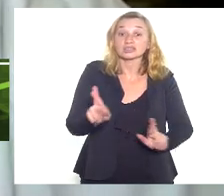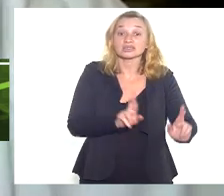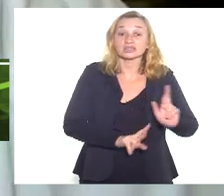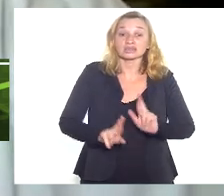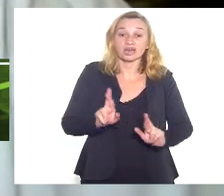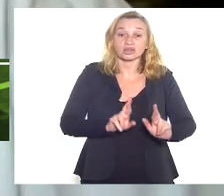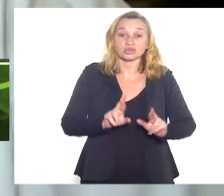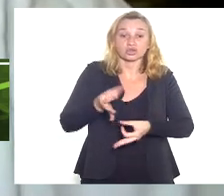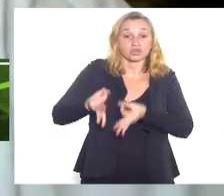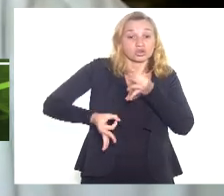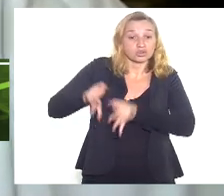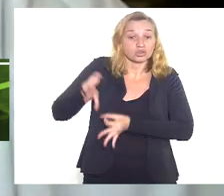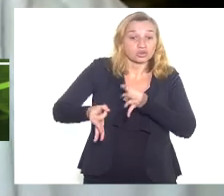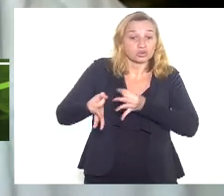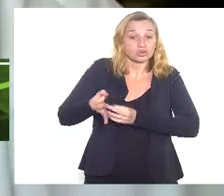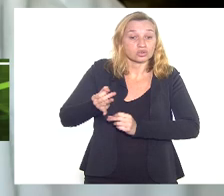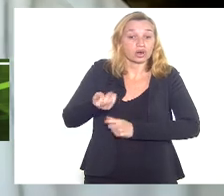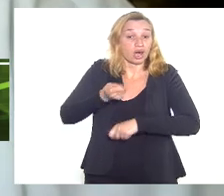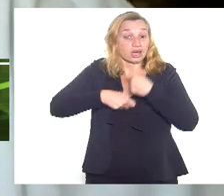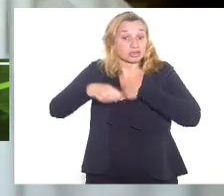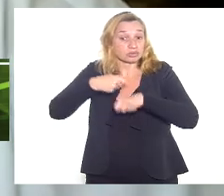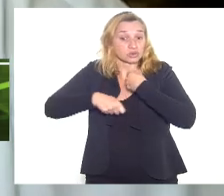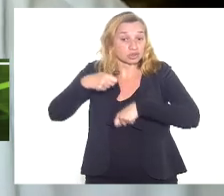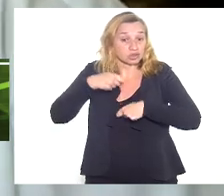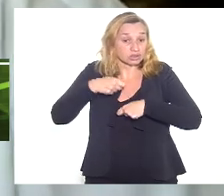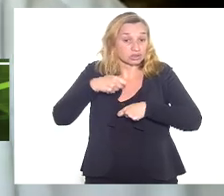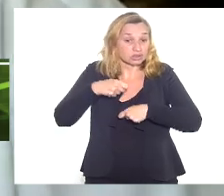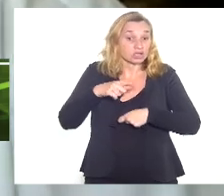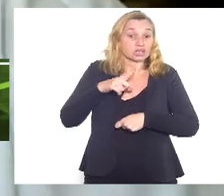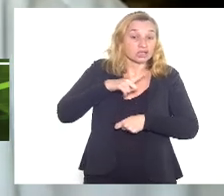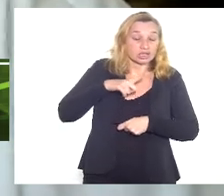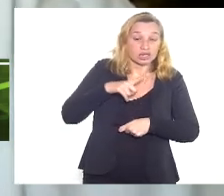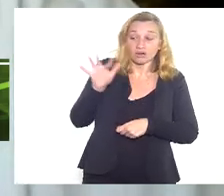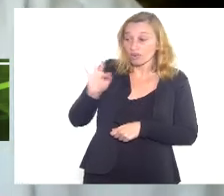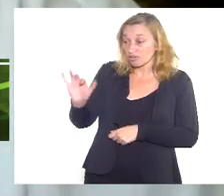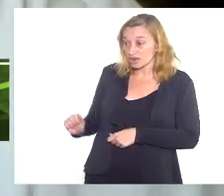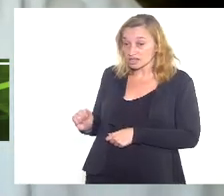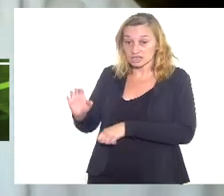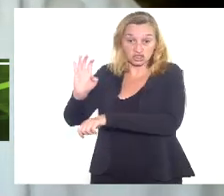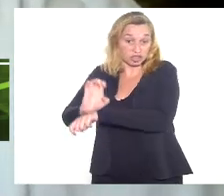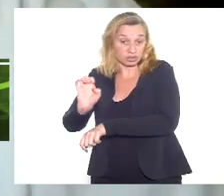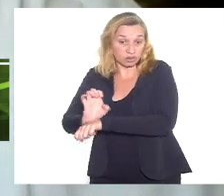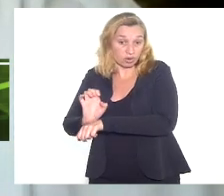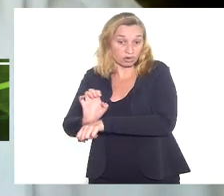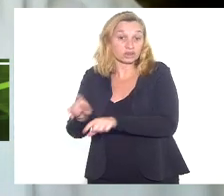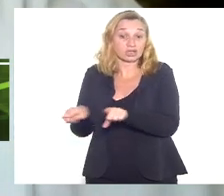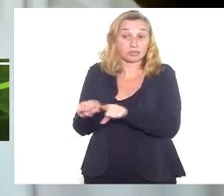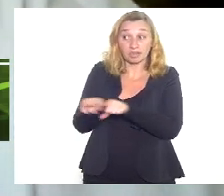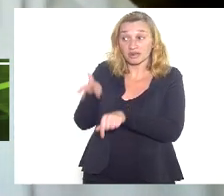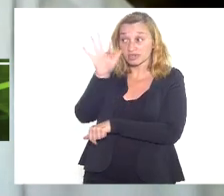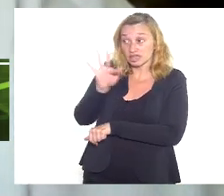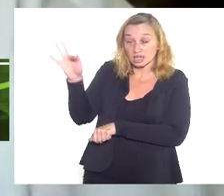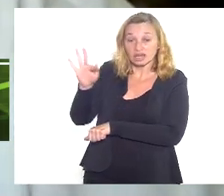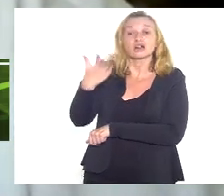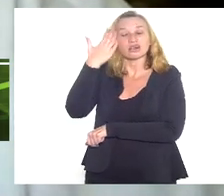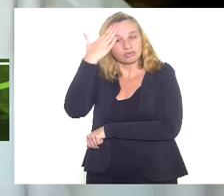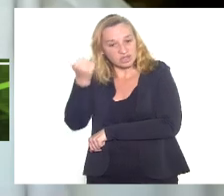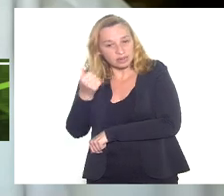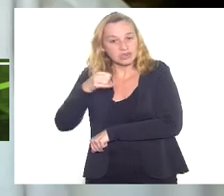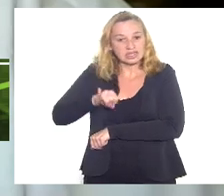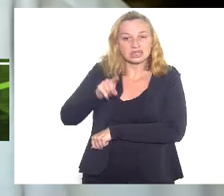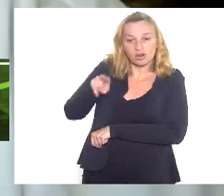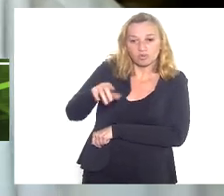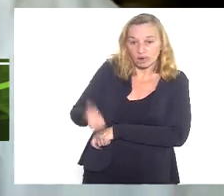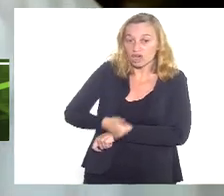contenciosos judiciais e administrativos que elas têm com a Fazenda Estadual e com a Fazenda Federal. Aí vamos saber se isso aí é o melhor